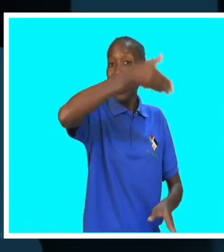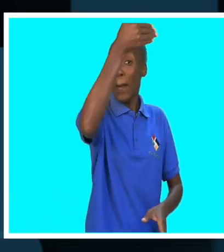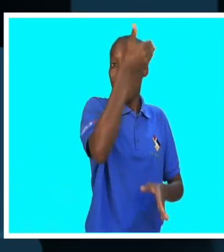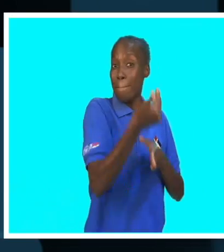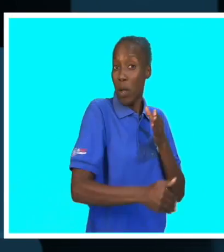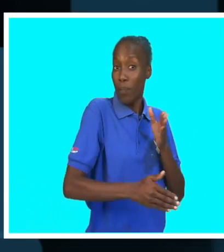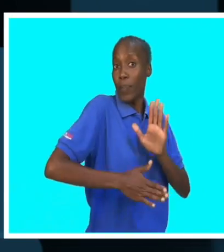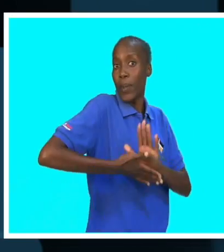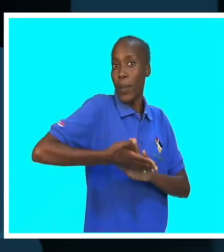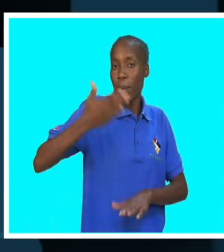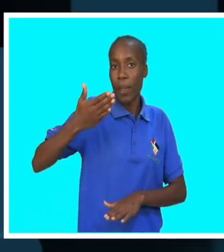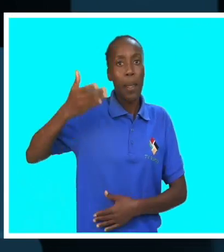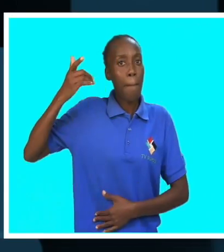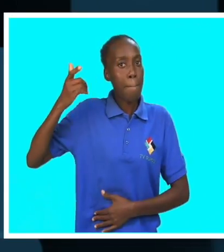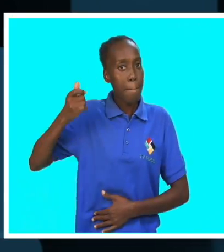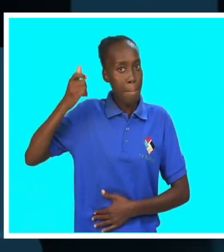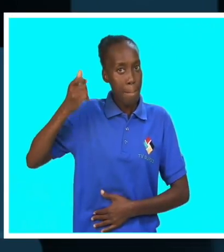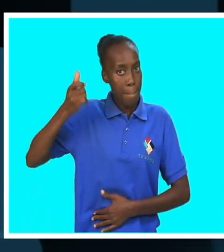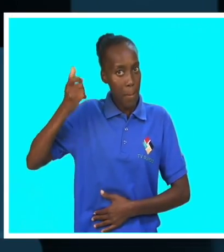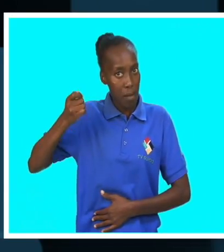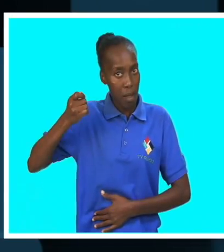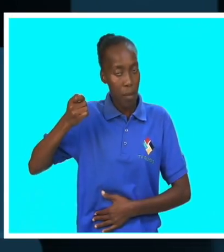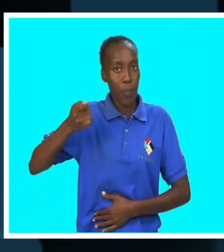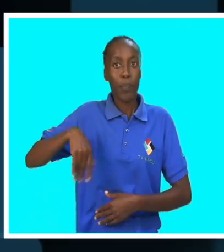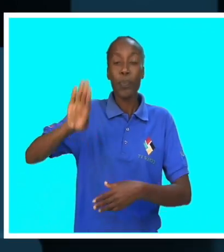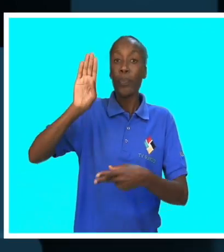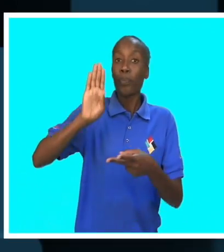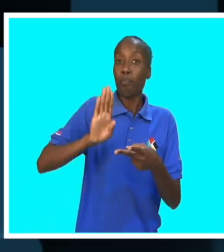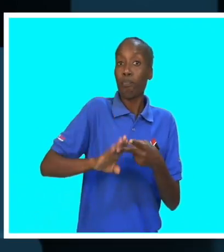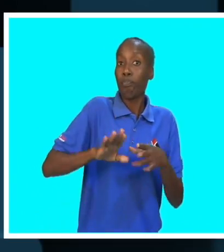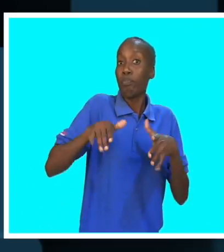Foi no próprio dia que eu reformei o serviço.